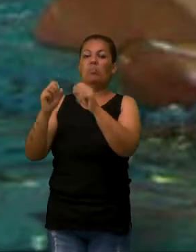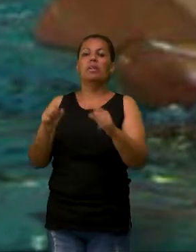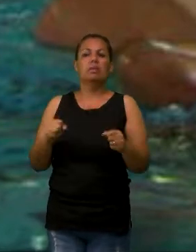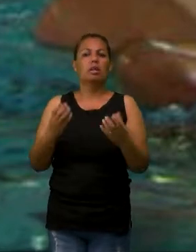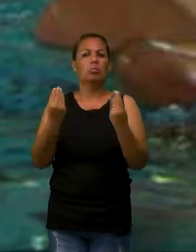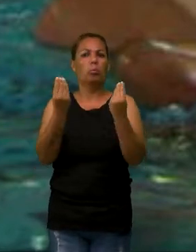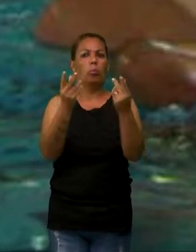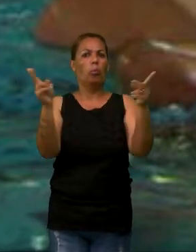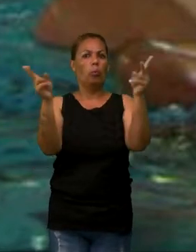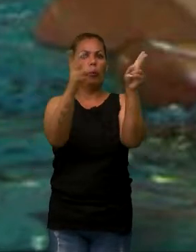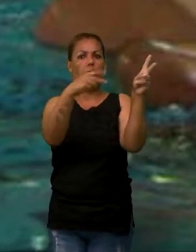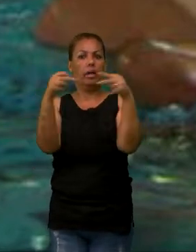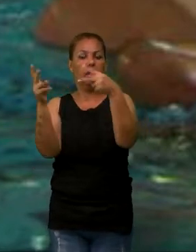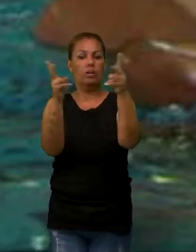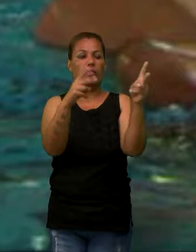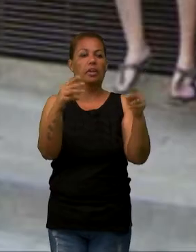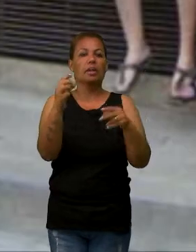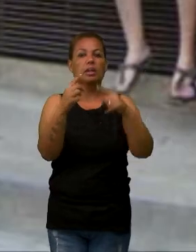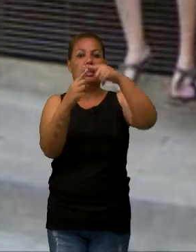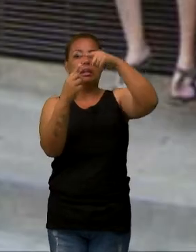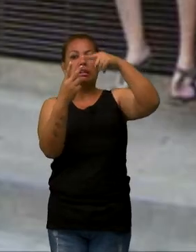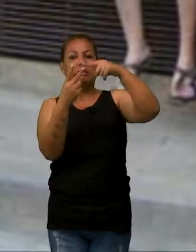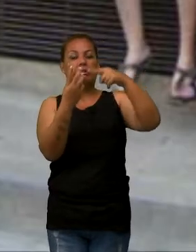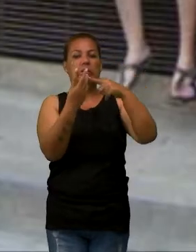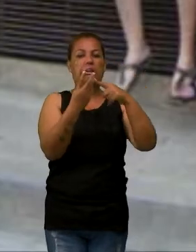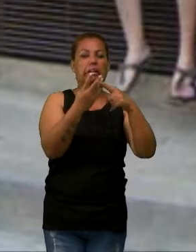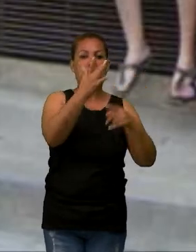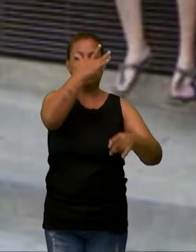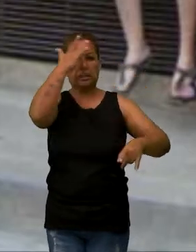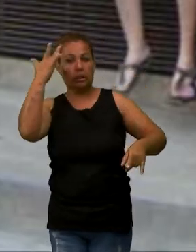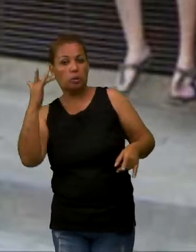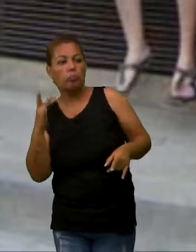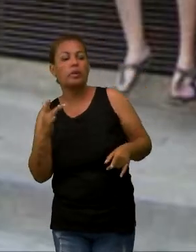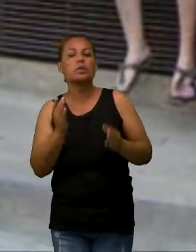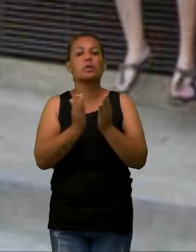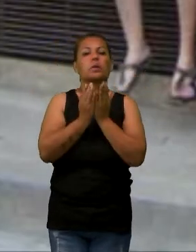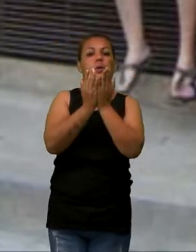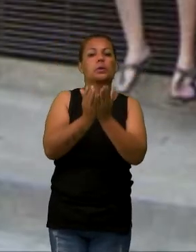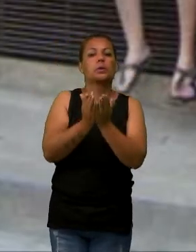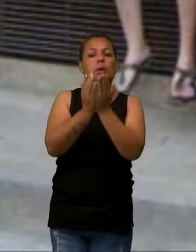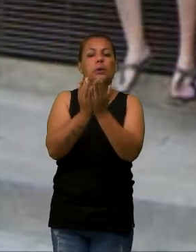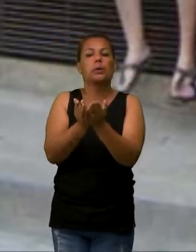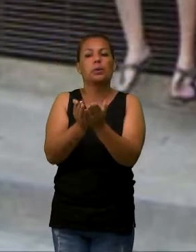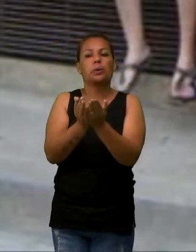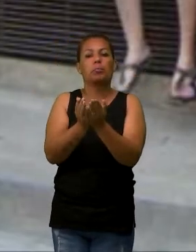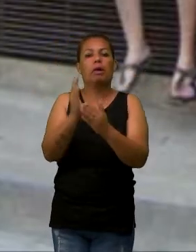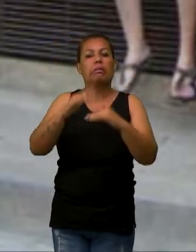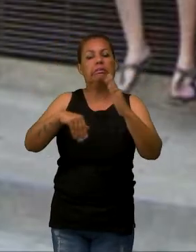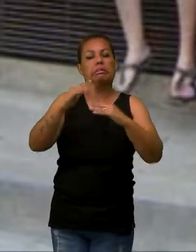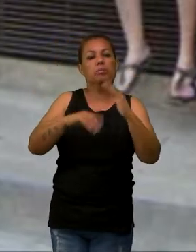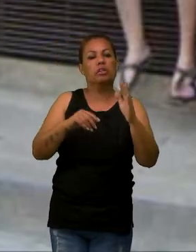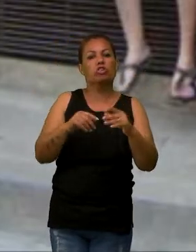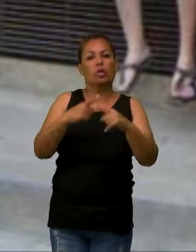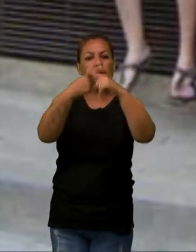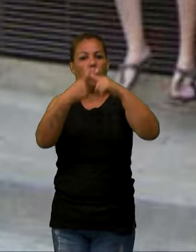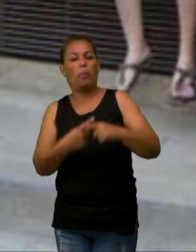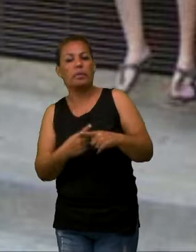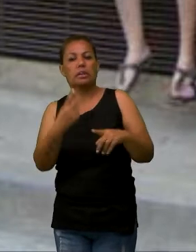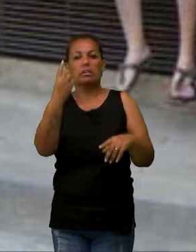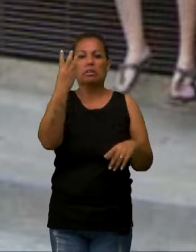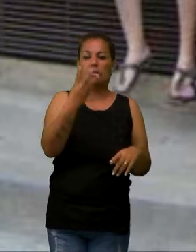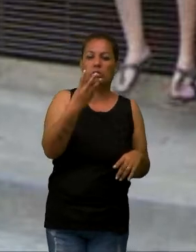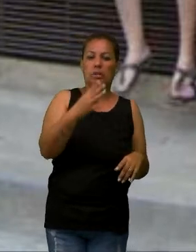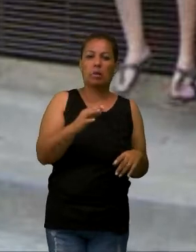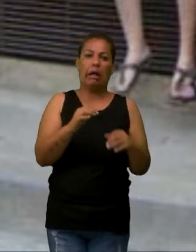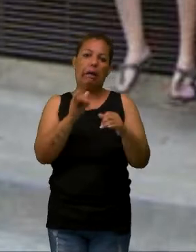em são paulo e aí você falou que tem três pessoas no que você está ativa em prática para a competição são três pessoas